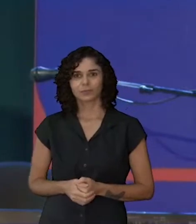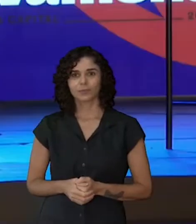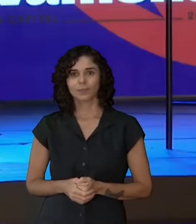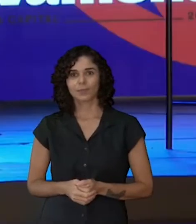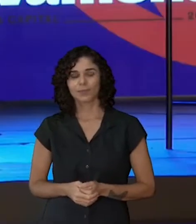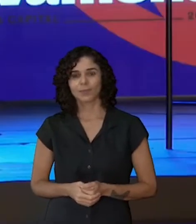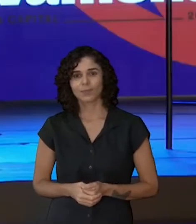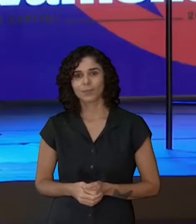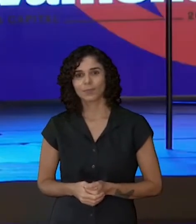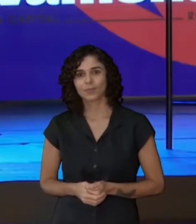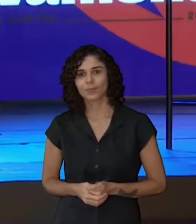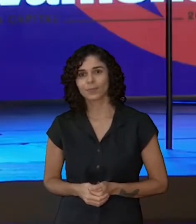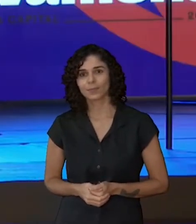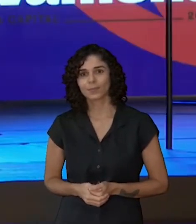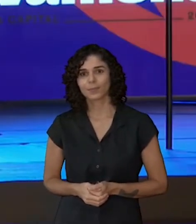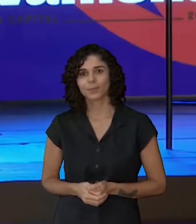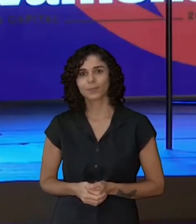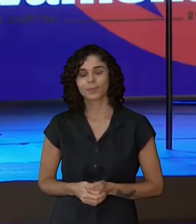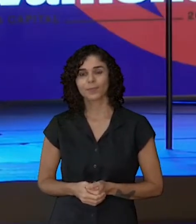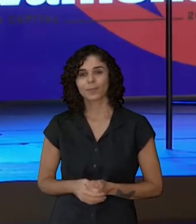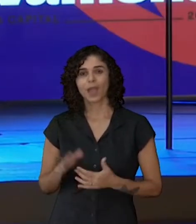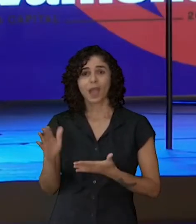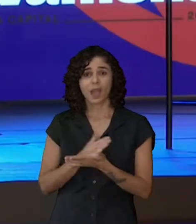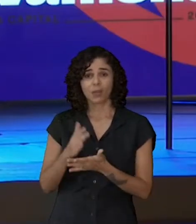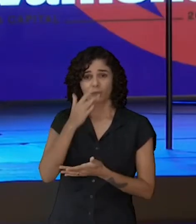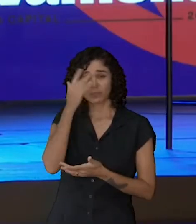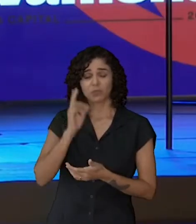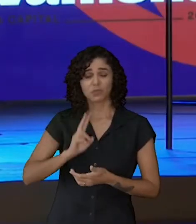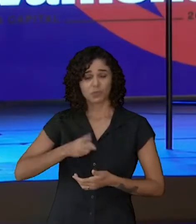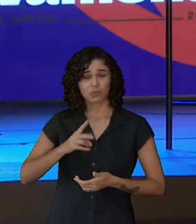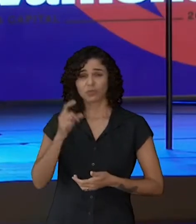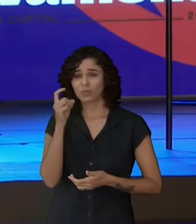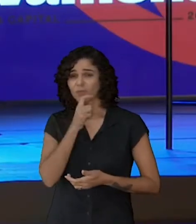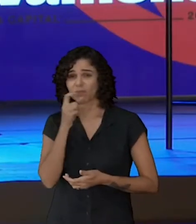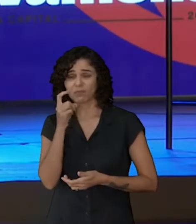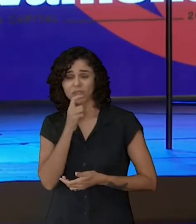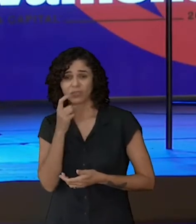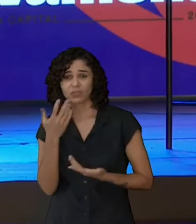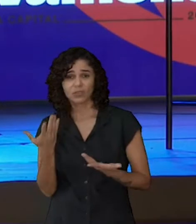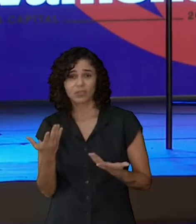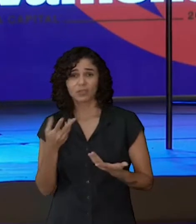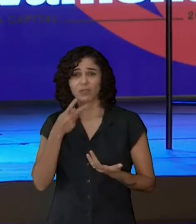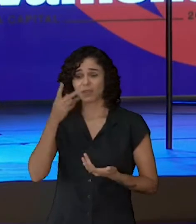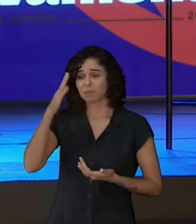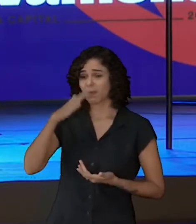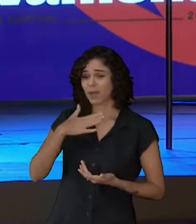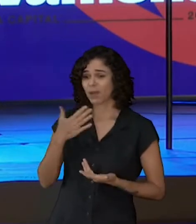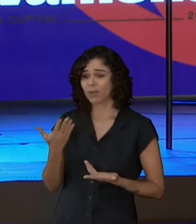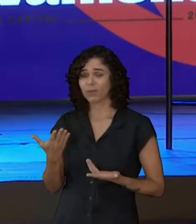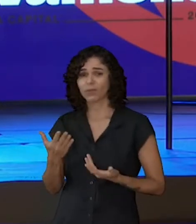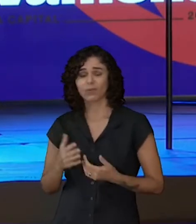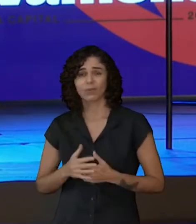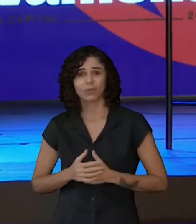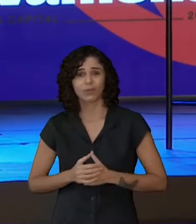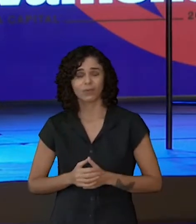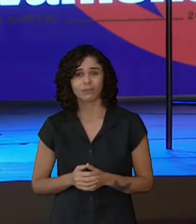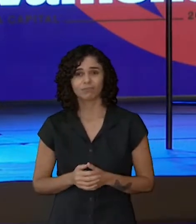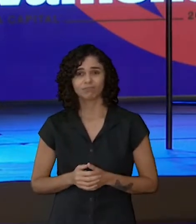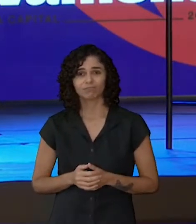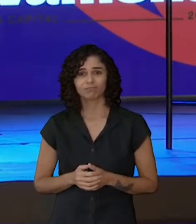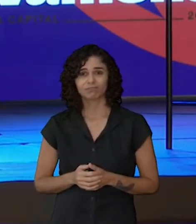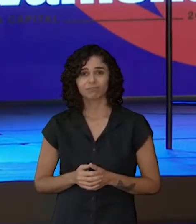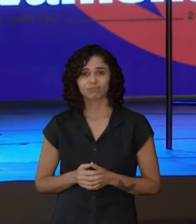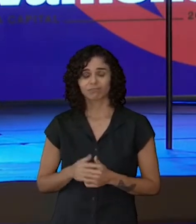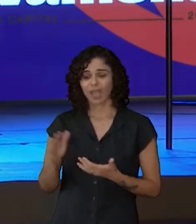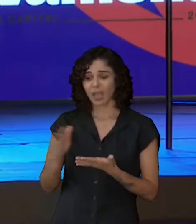Tem pessoas que trouxeram o hábito da maledicência. Tem gente que trouxe o hábito da mentira. Tem